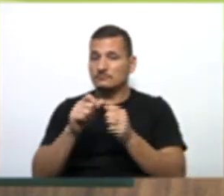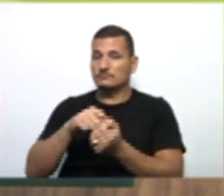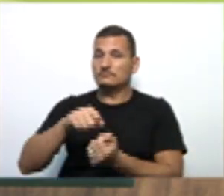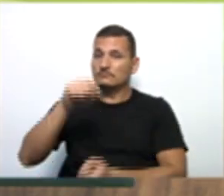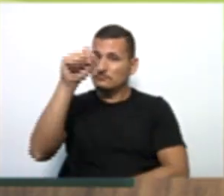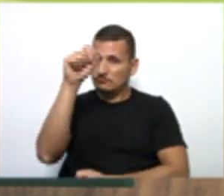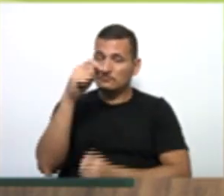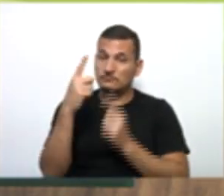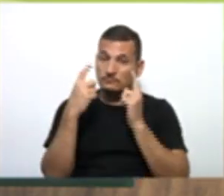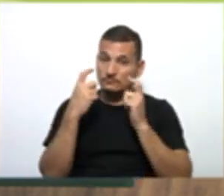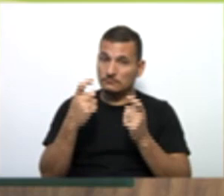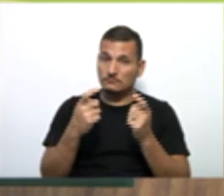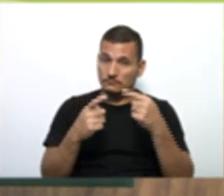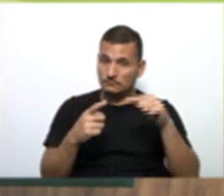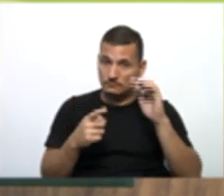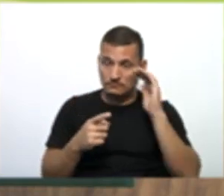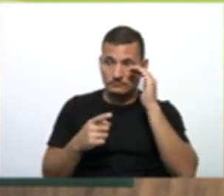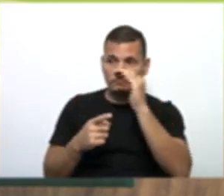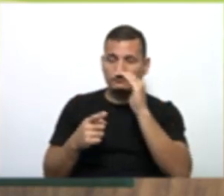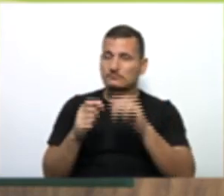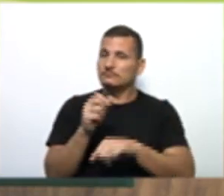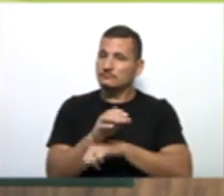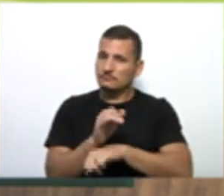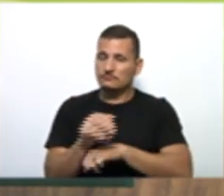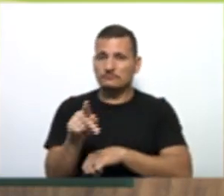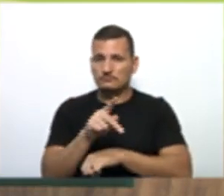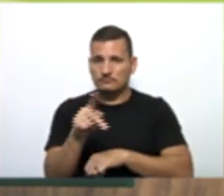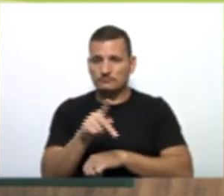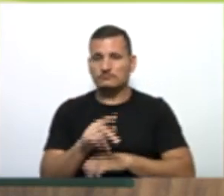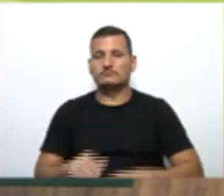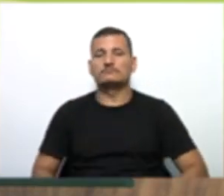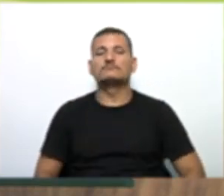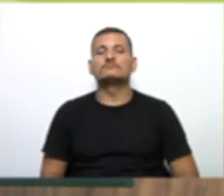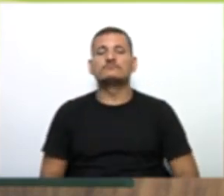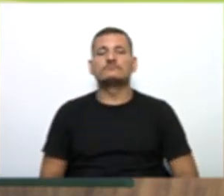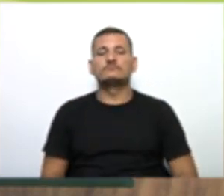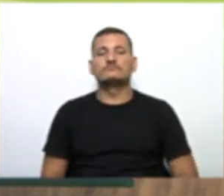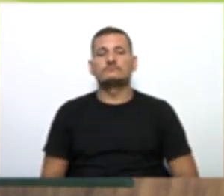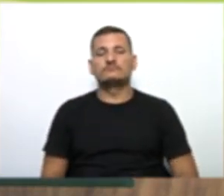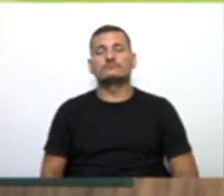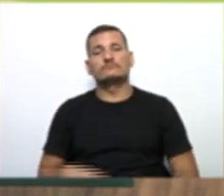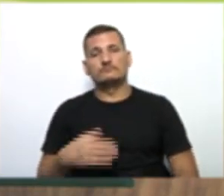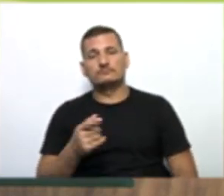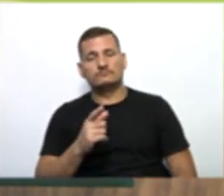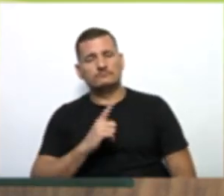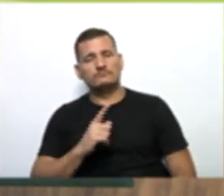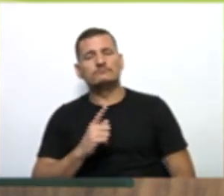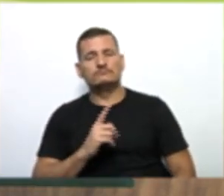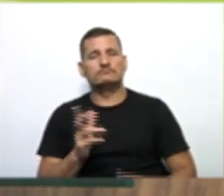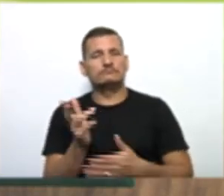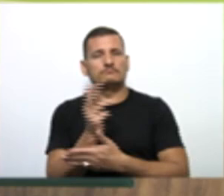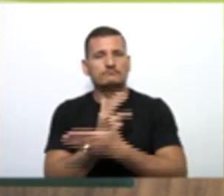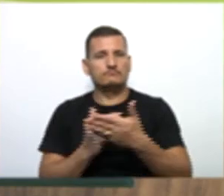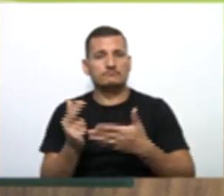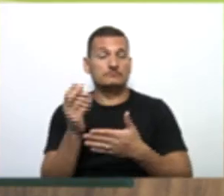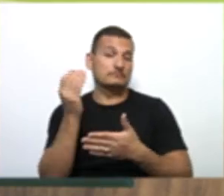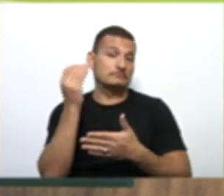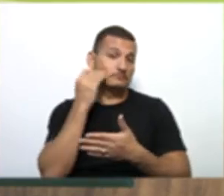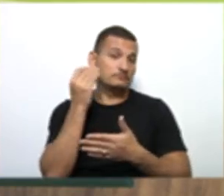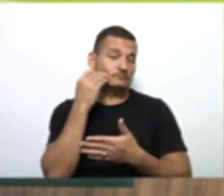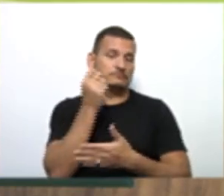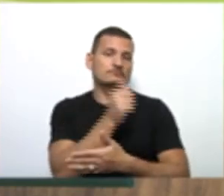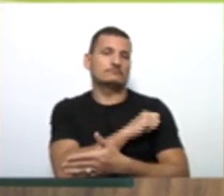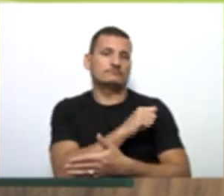as orientações da professora Anabela. Então, ter um gráfico, né, professora Anabela? O aluno tentar fazer um esforço para tabular esses